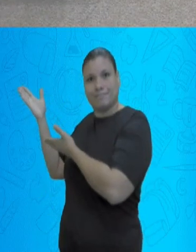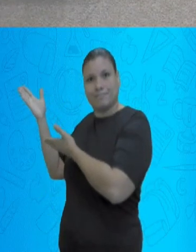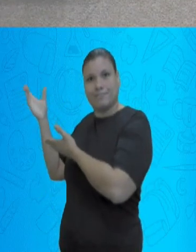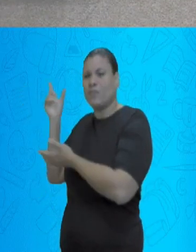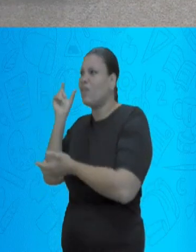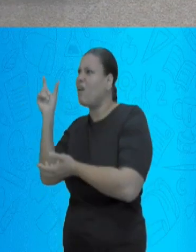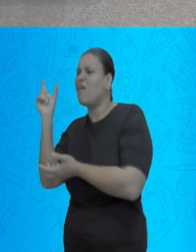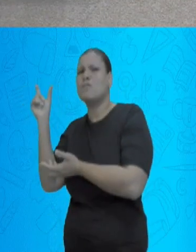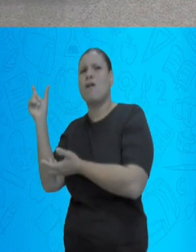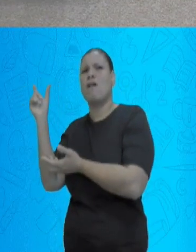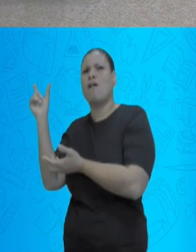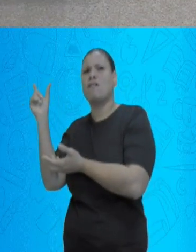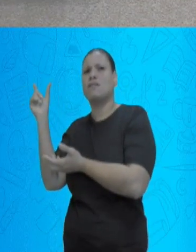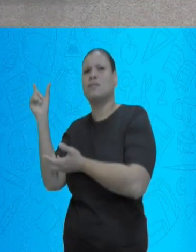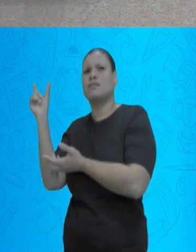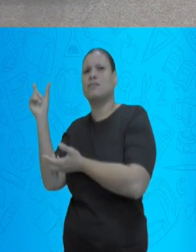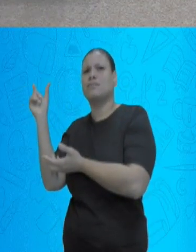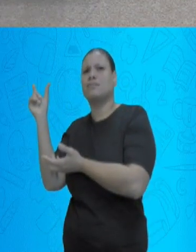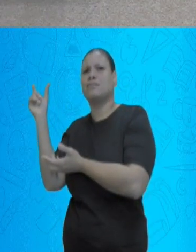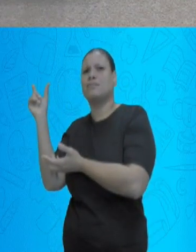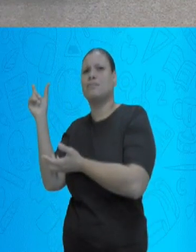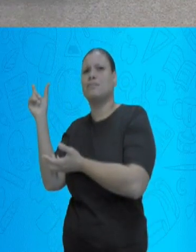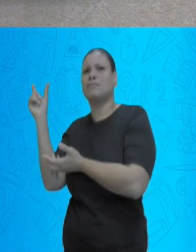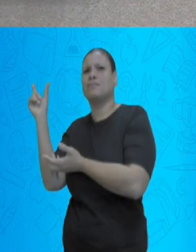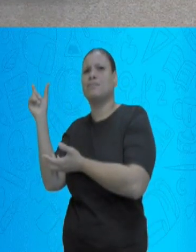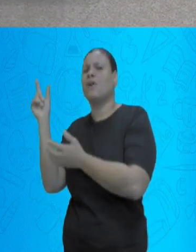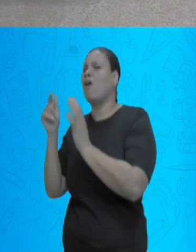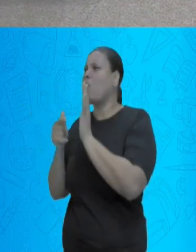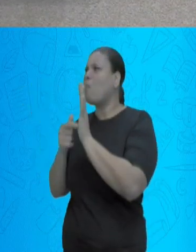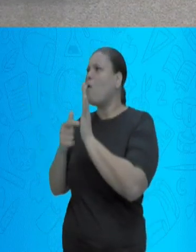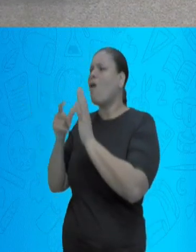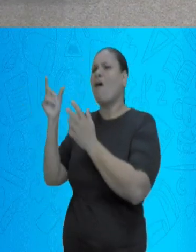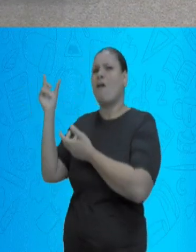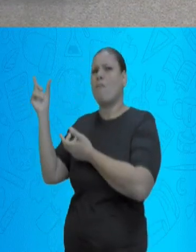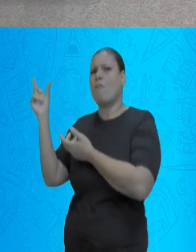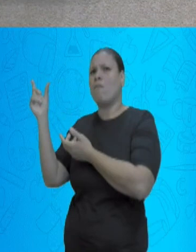enclise, que o pronome vem depois do verbo,